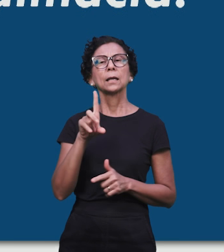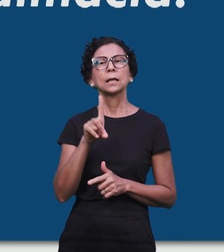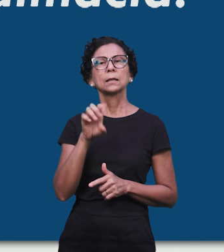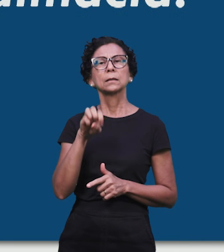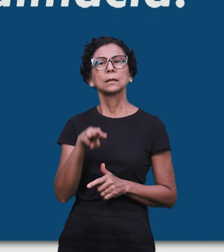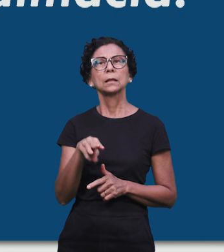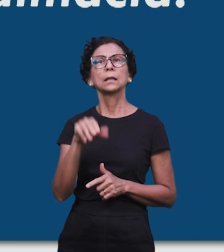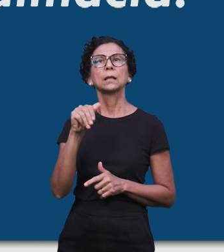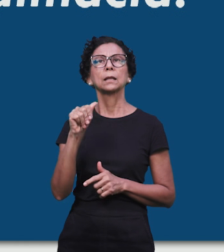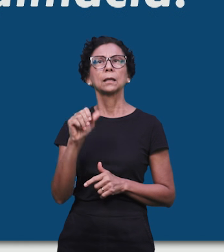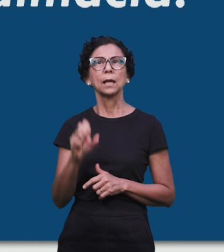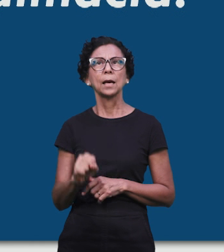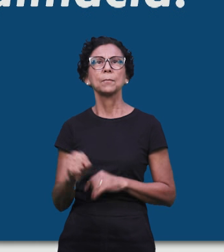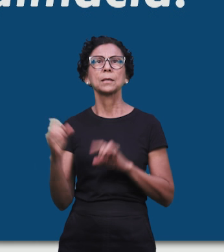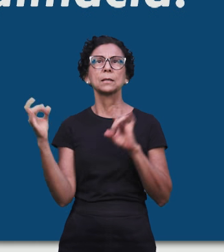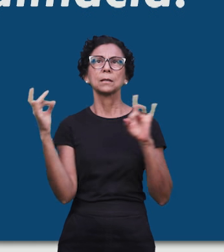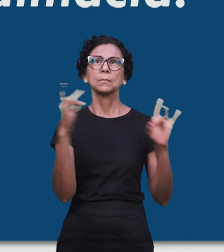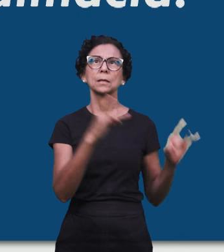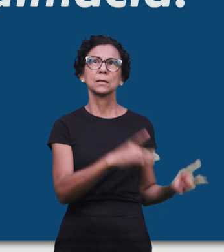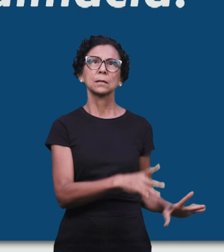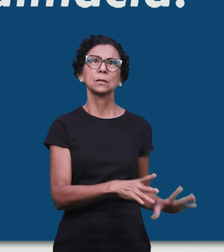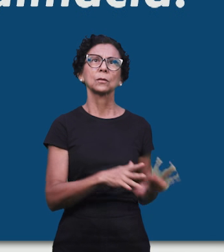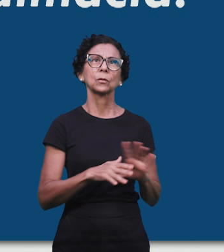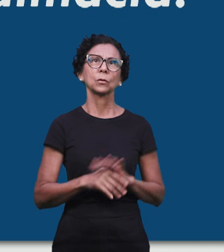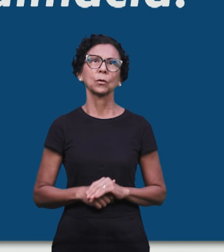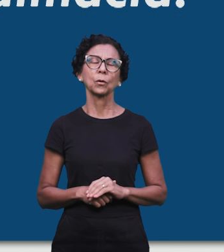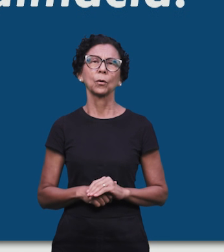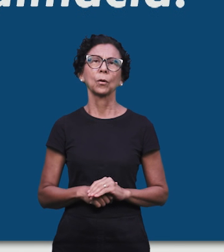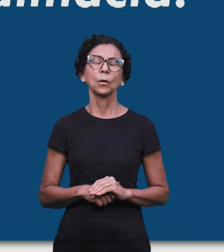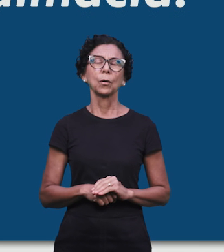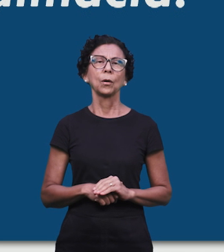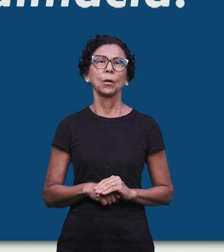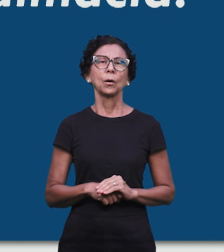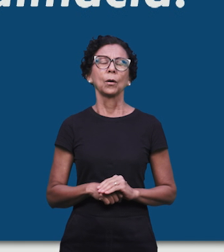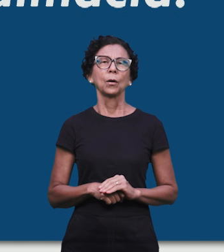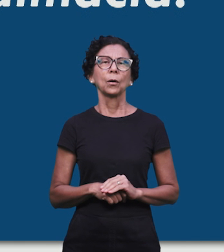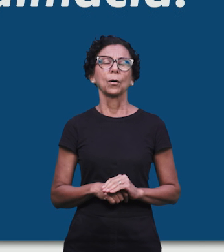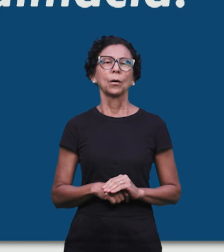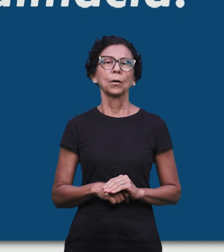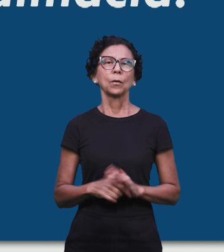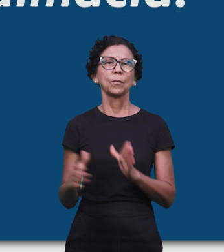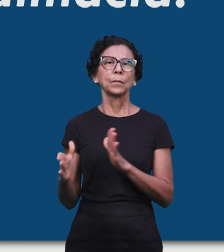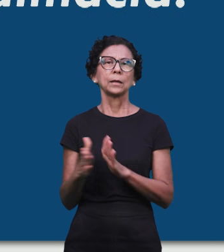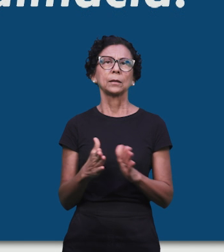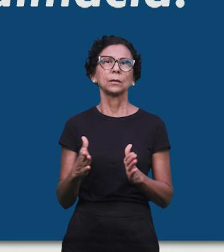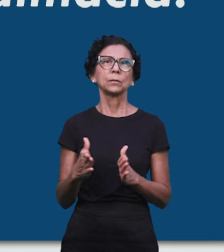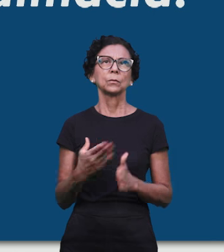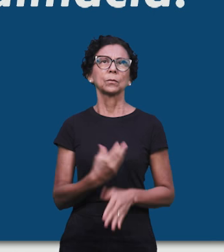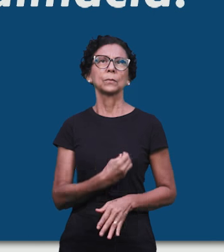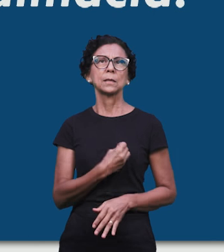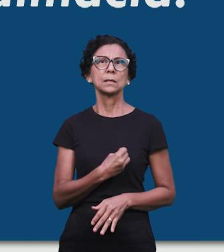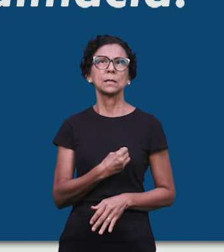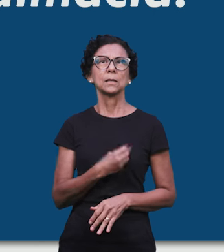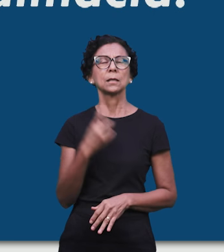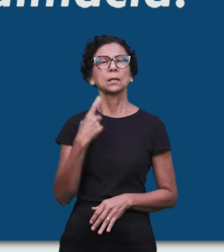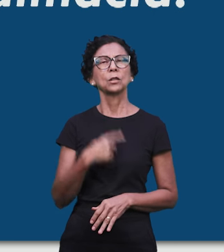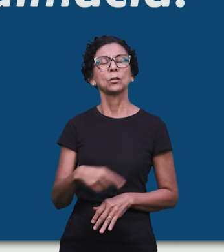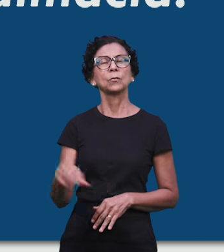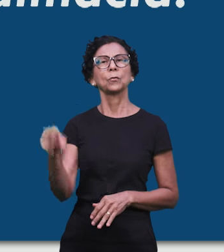século, foi para Tessalônica, crescendo para cá.